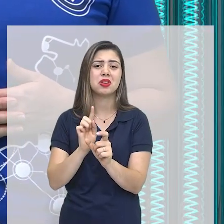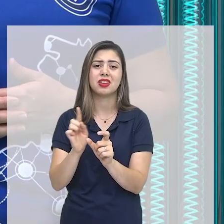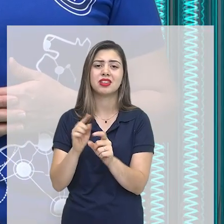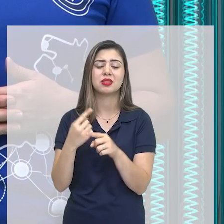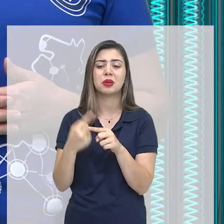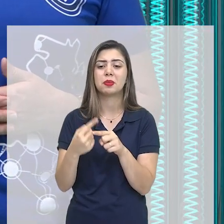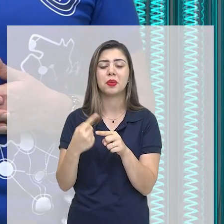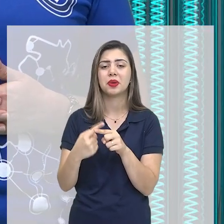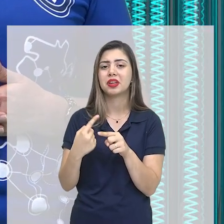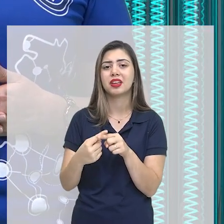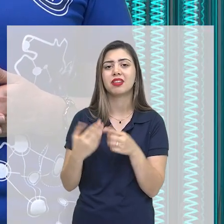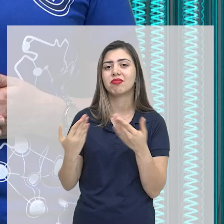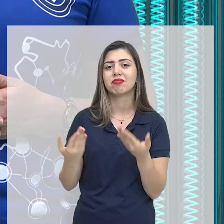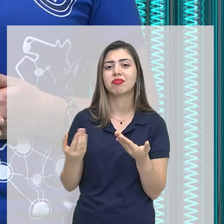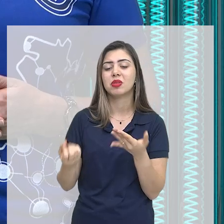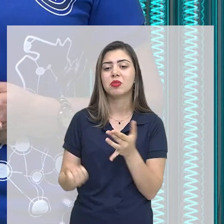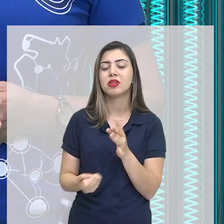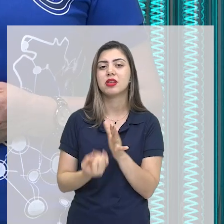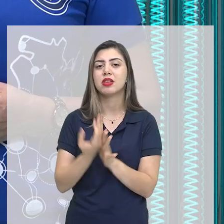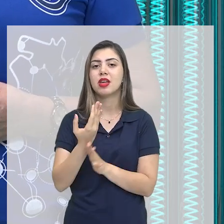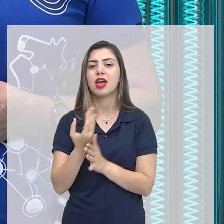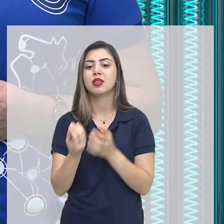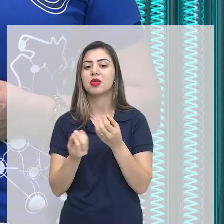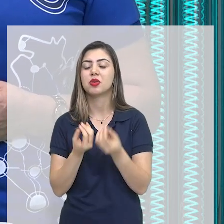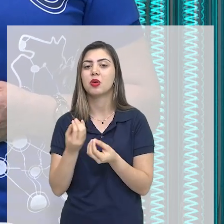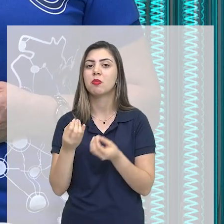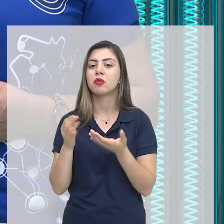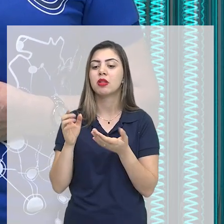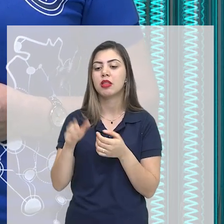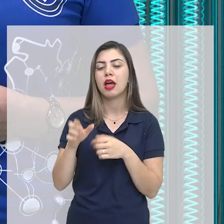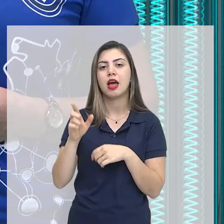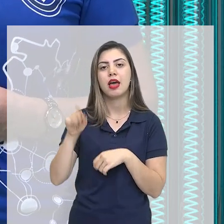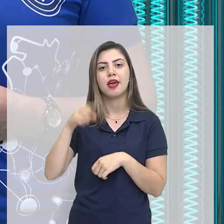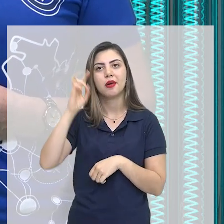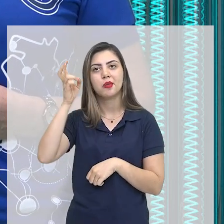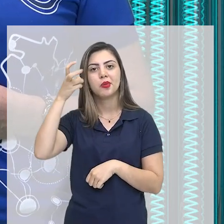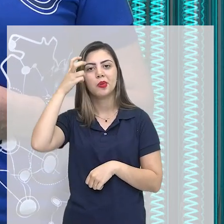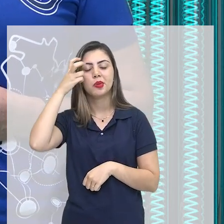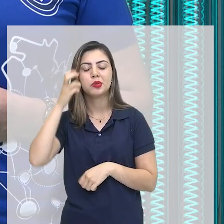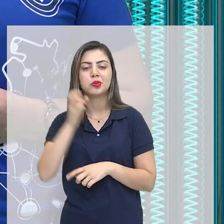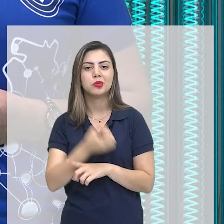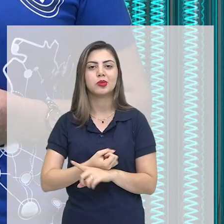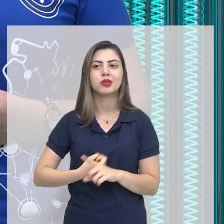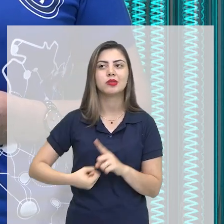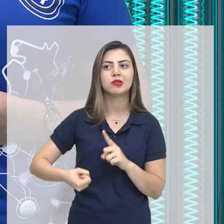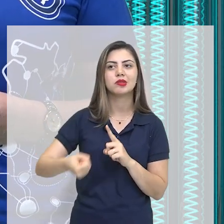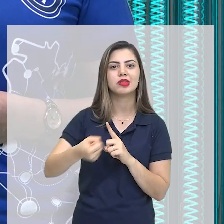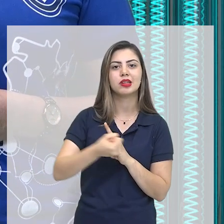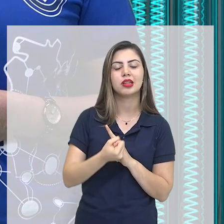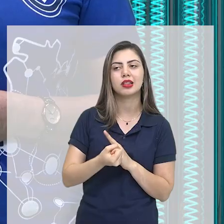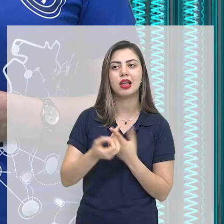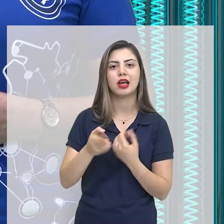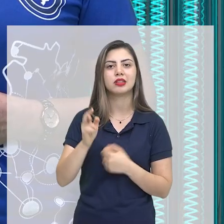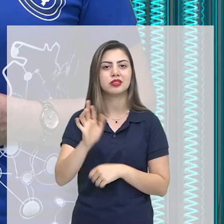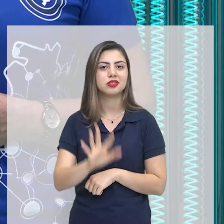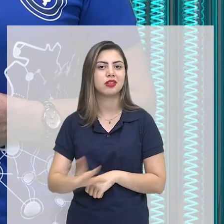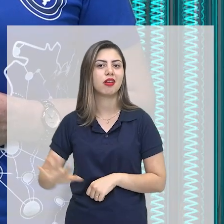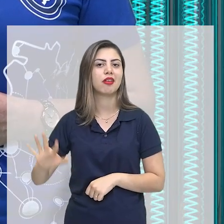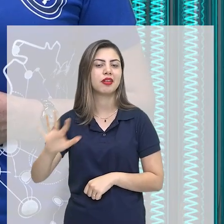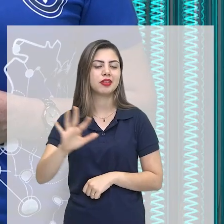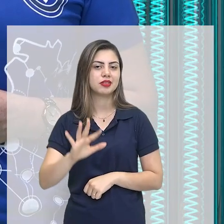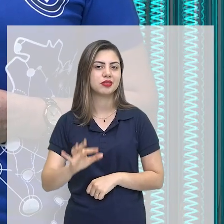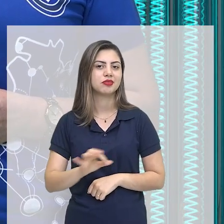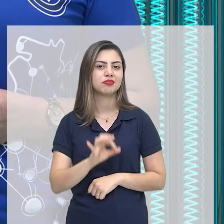são criadas, de acordo com a cultura, a questão social, a